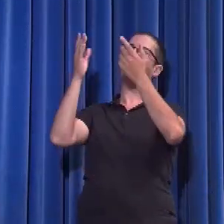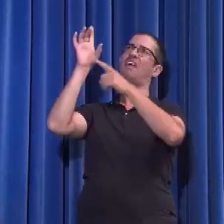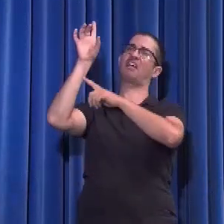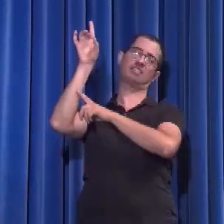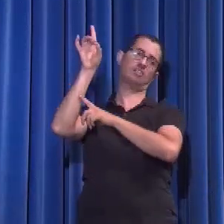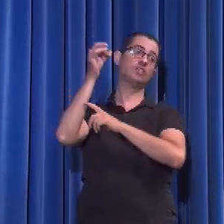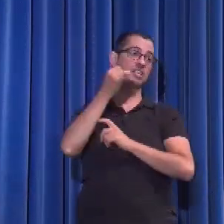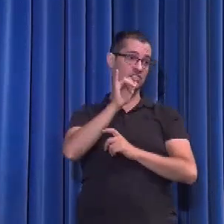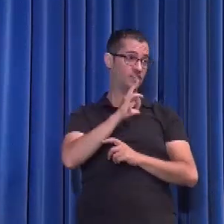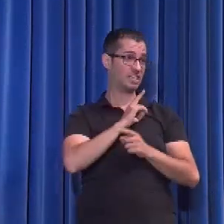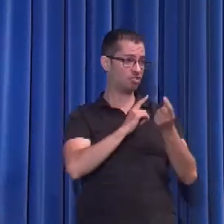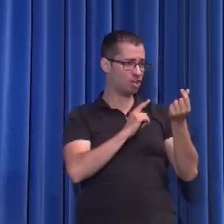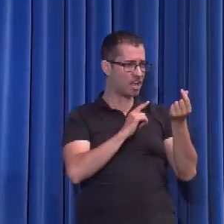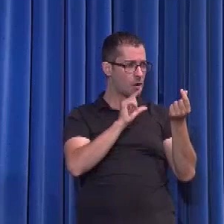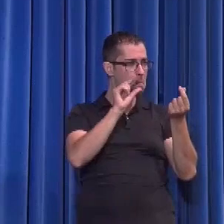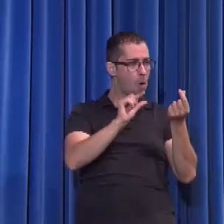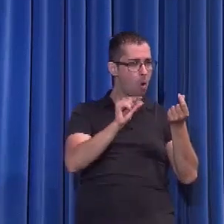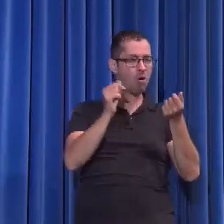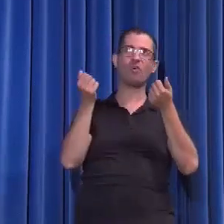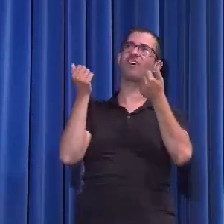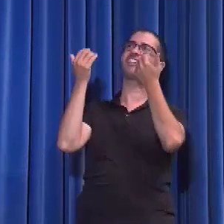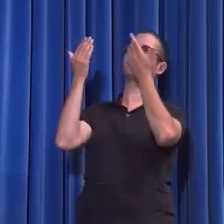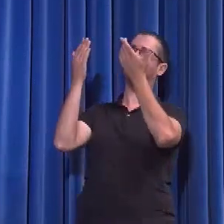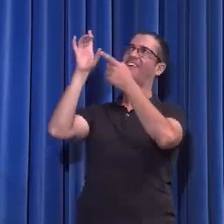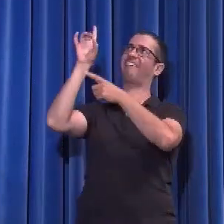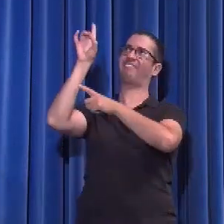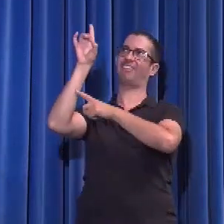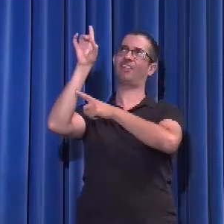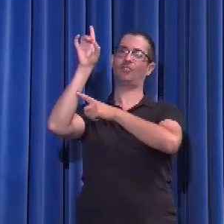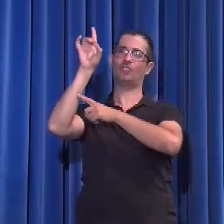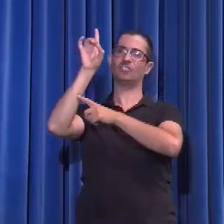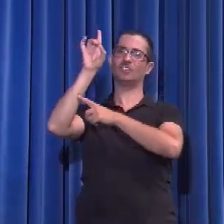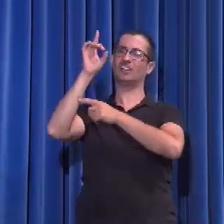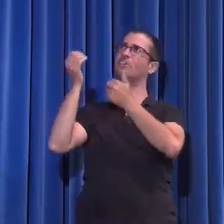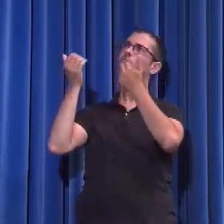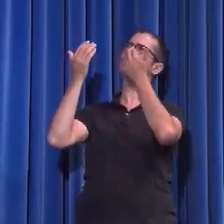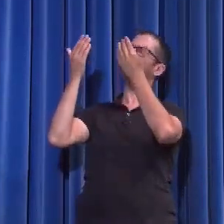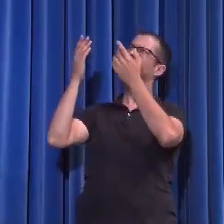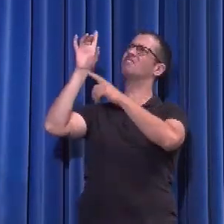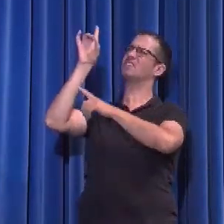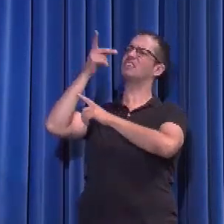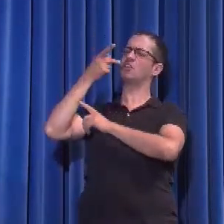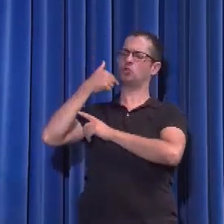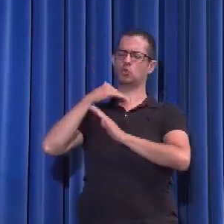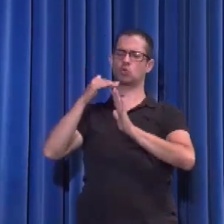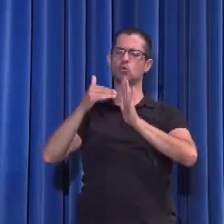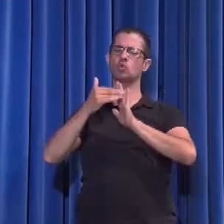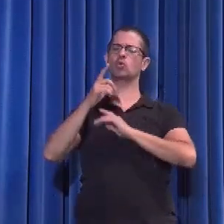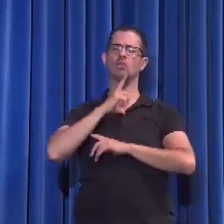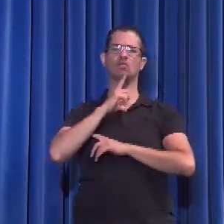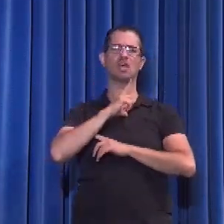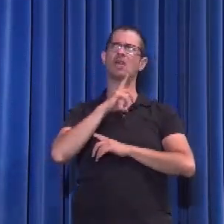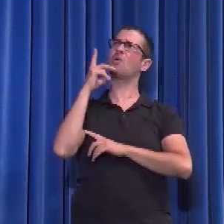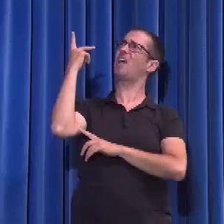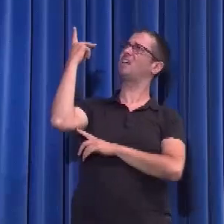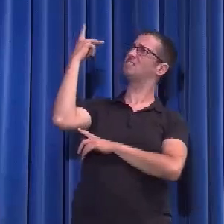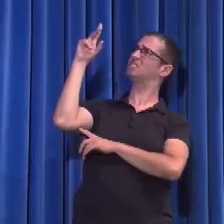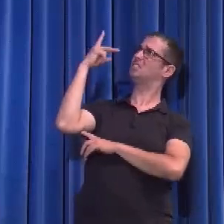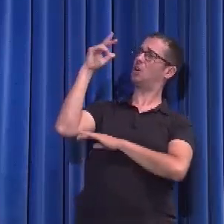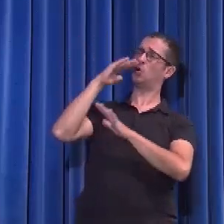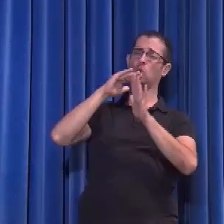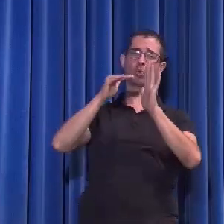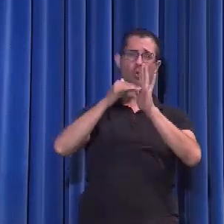dinheiro? Entregue ao Senhor. Confia a Ele as suas finanças. Diga: Senhor, o que eu tenho é teu. O que o Senhor tem me dado